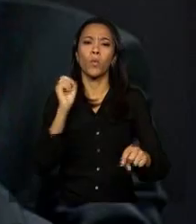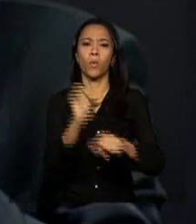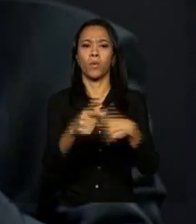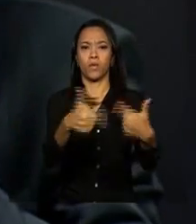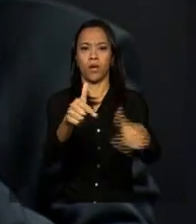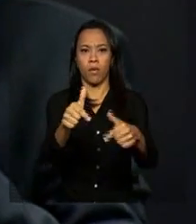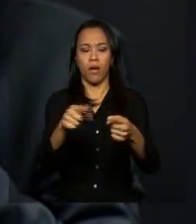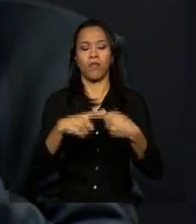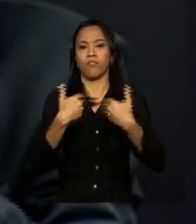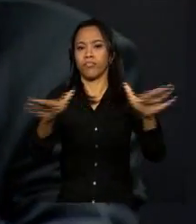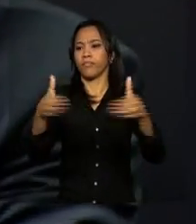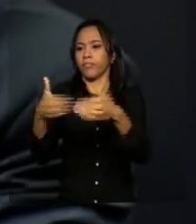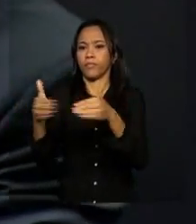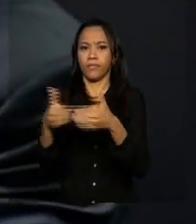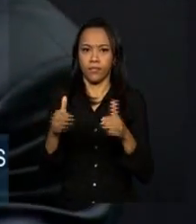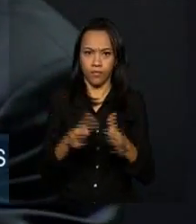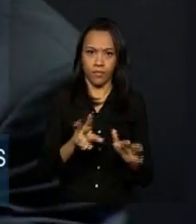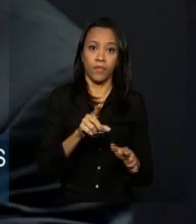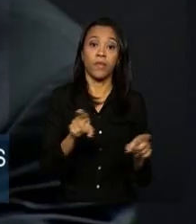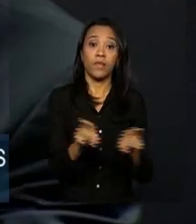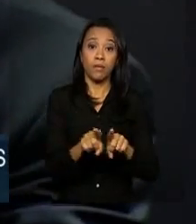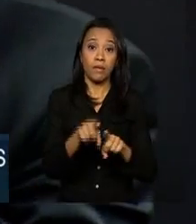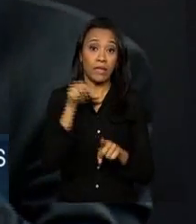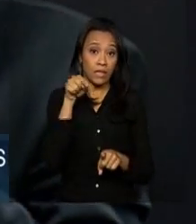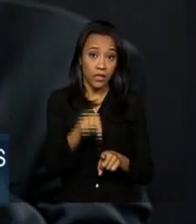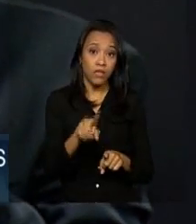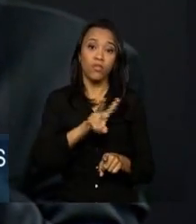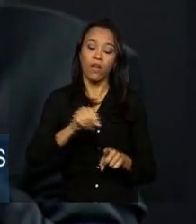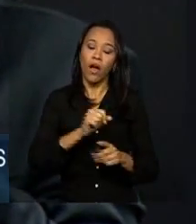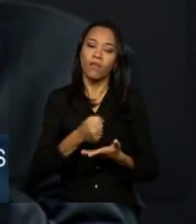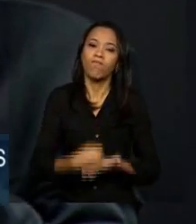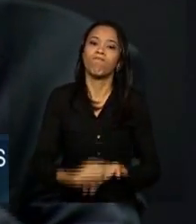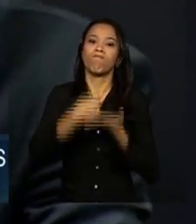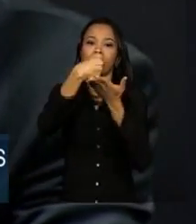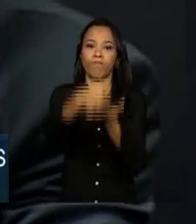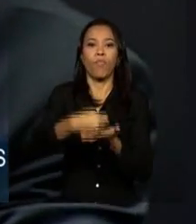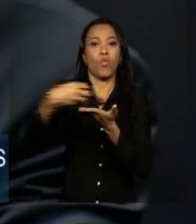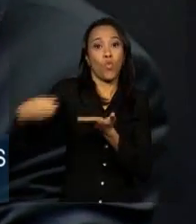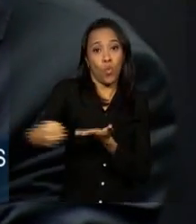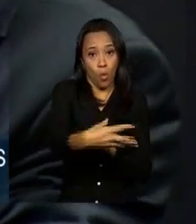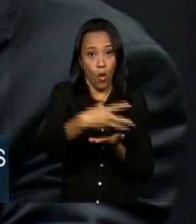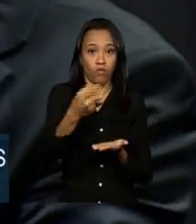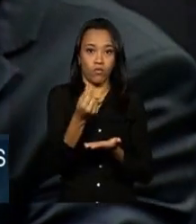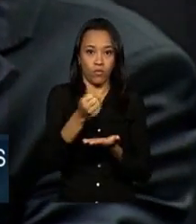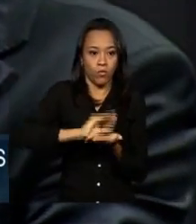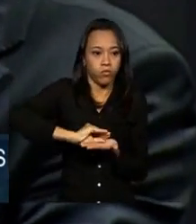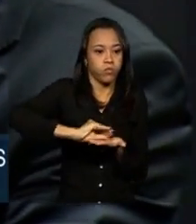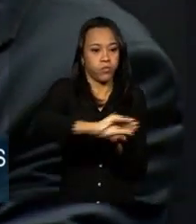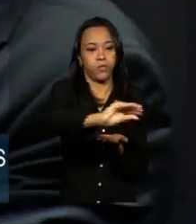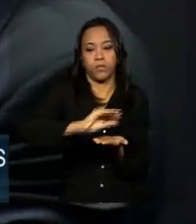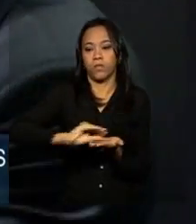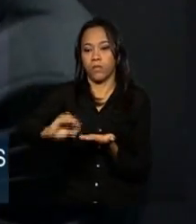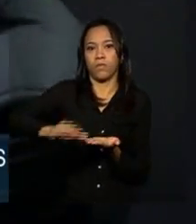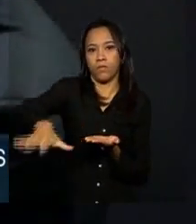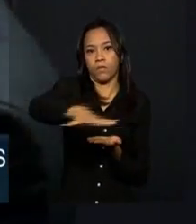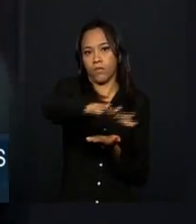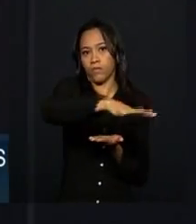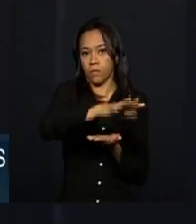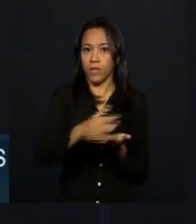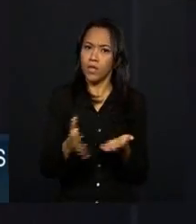geração de emprego que vai acontecer isso aqui também vai alavancar novos investimentos dentro das regiões e trazia o